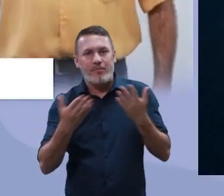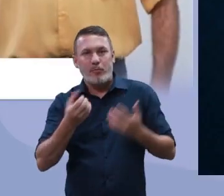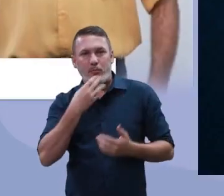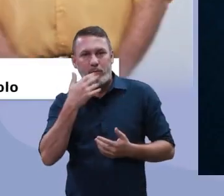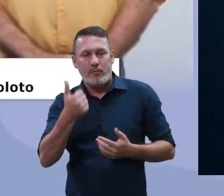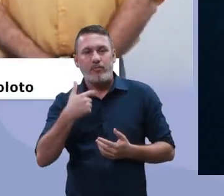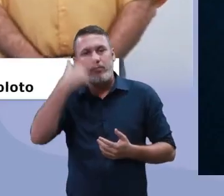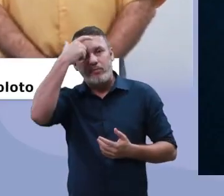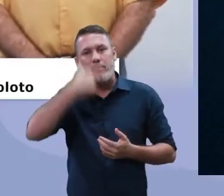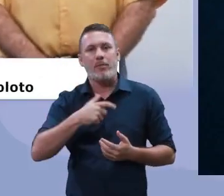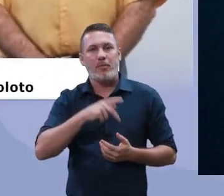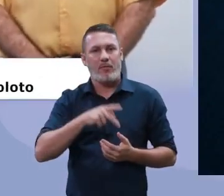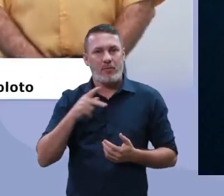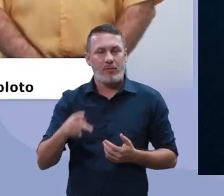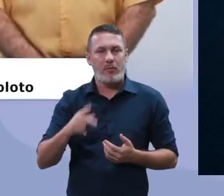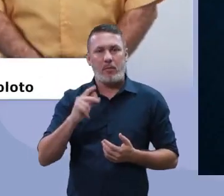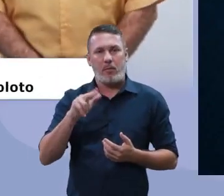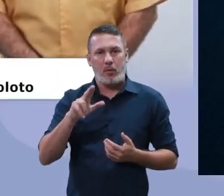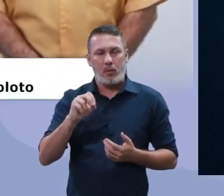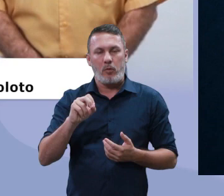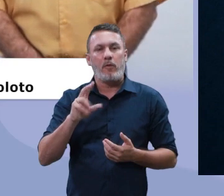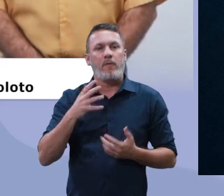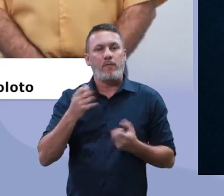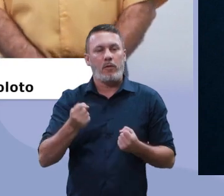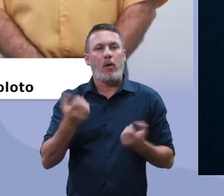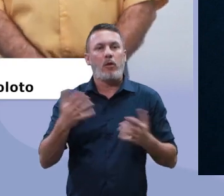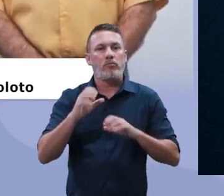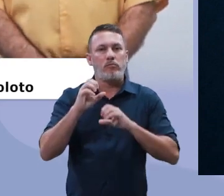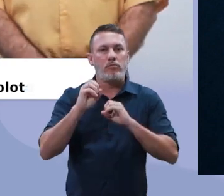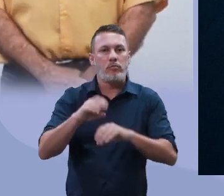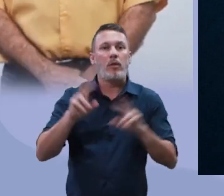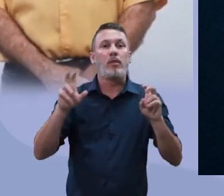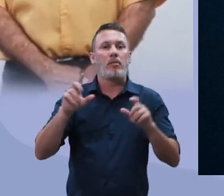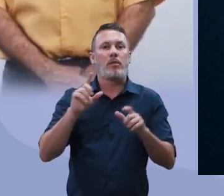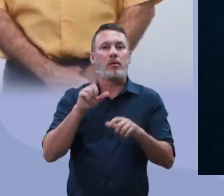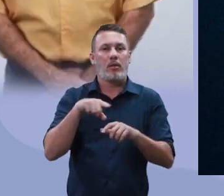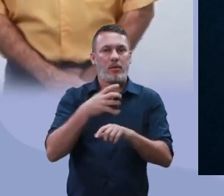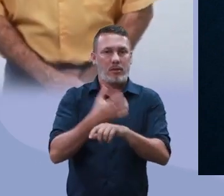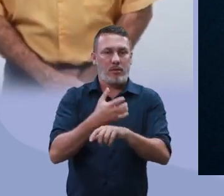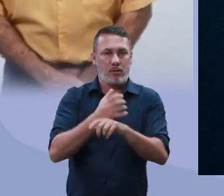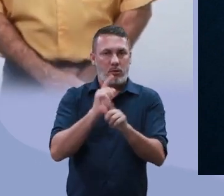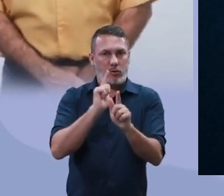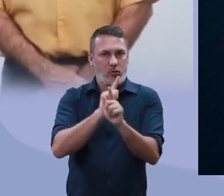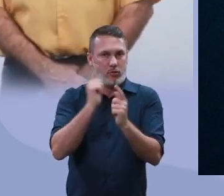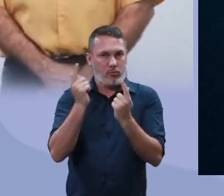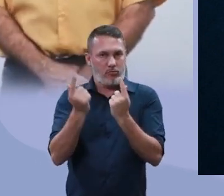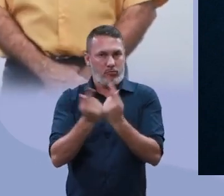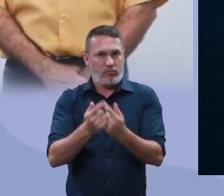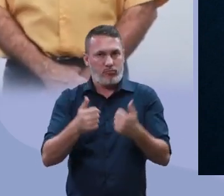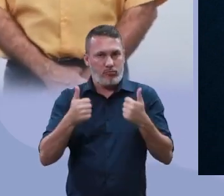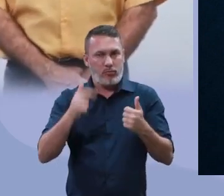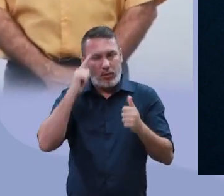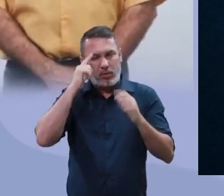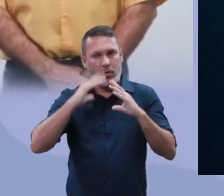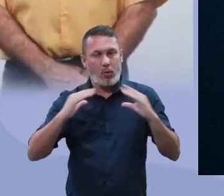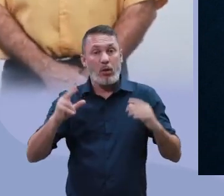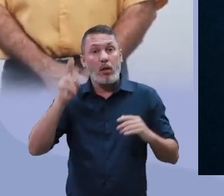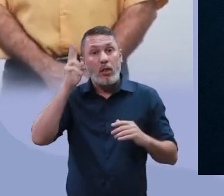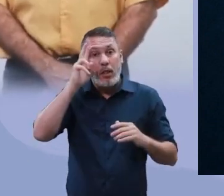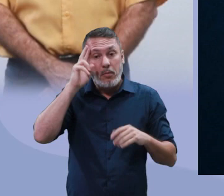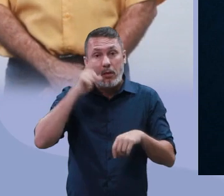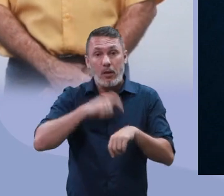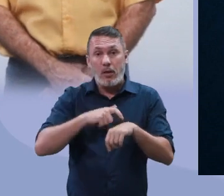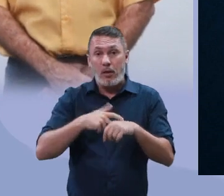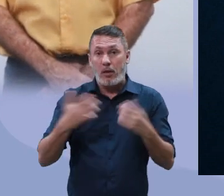Olá, galera. Olá, beleza? Com vocês, o professor Paulo Zucoloto. Vamos para mais uma aula de geografia. Tranquilidade, meus queridos? Vamos